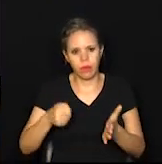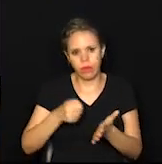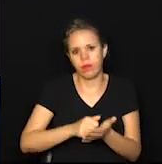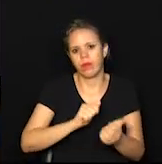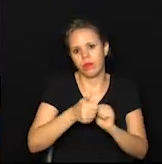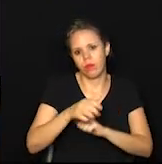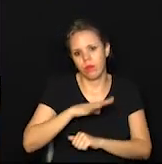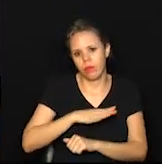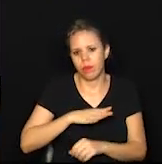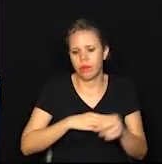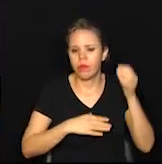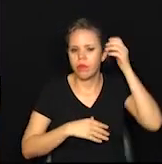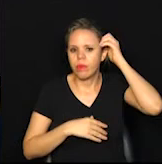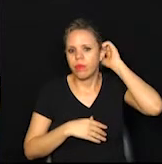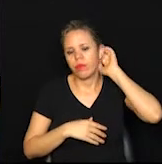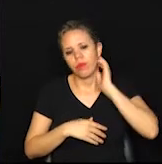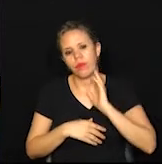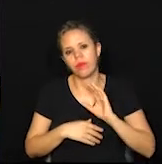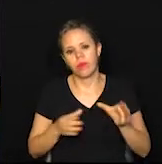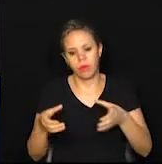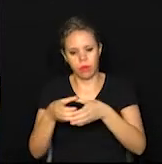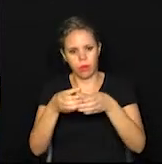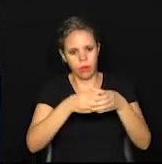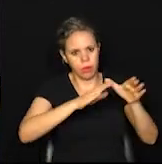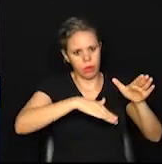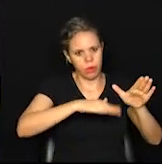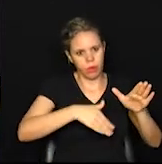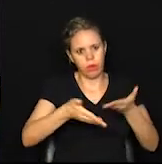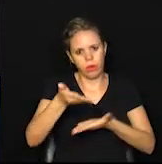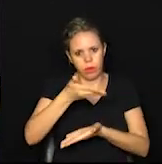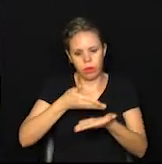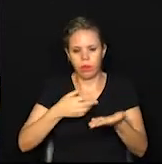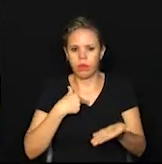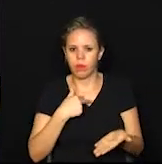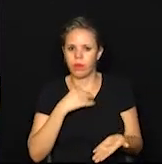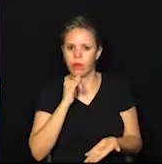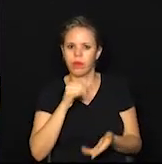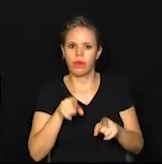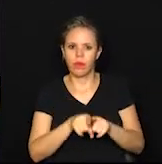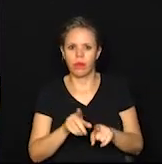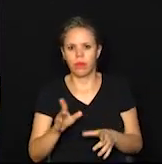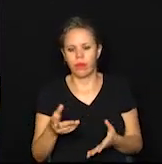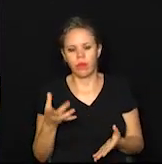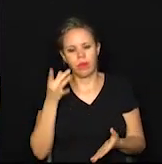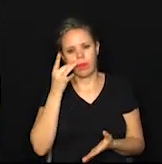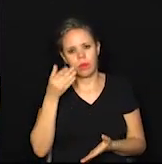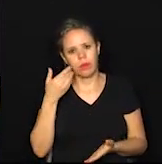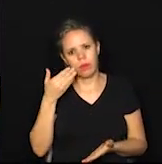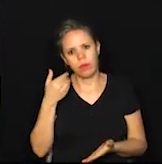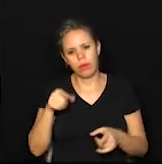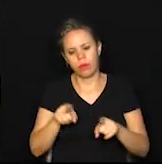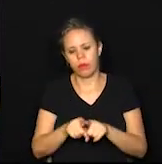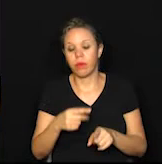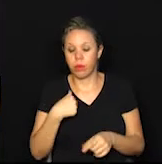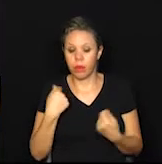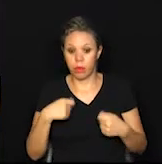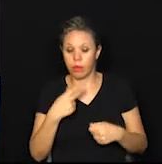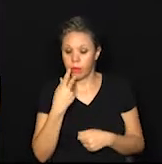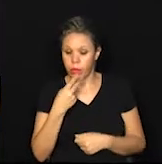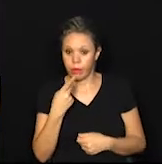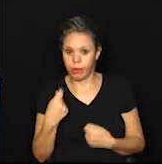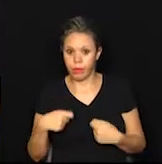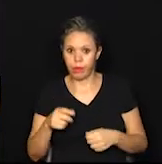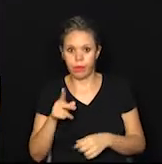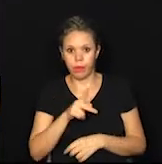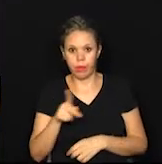na cidade. Os clubes sociais, a gente não pode aqui mencionar, aproveitar aqui a presença do Dr. Eduardo, presidente da PESEC,